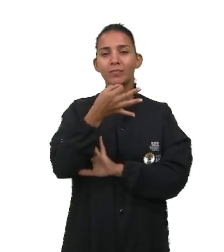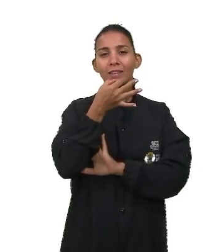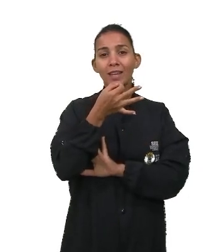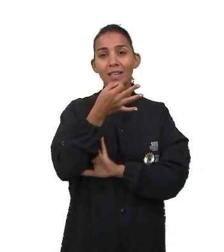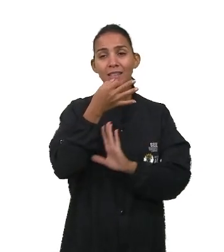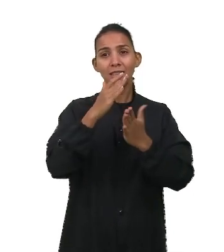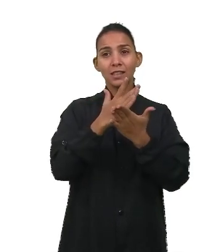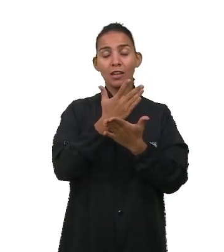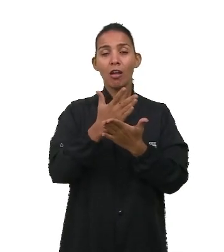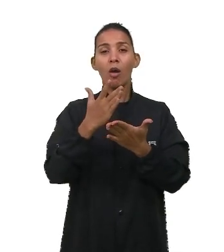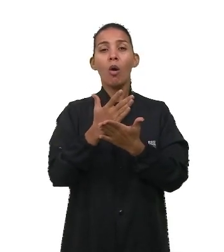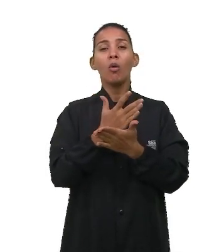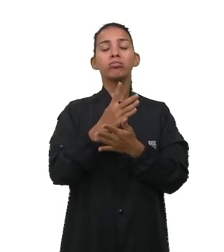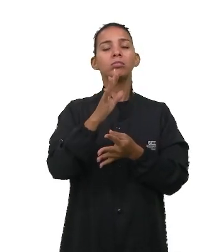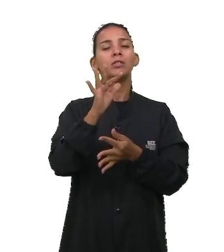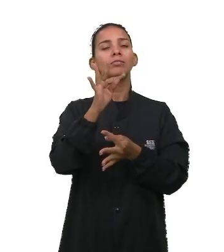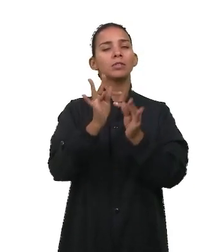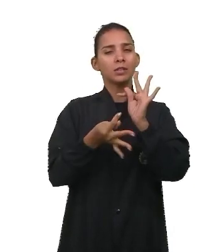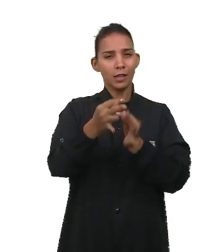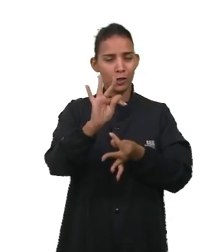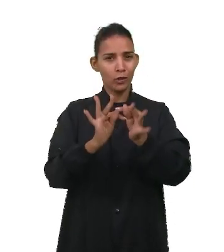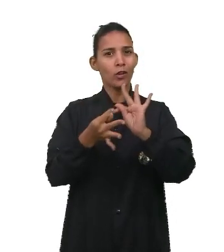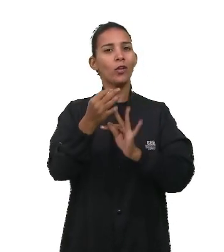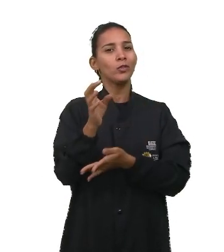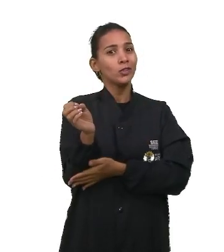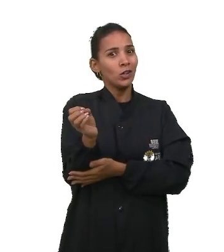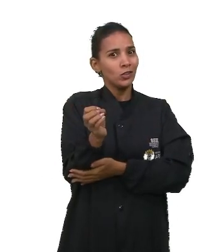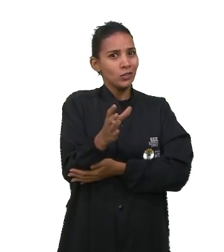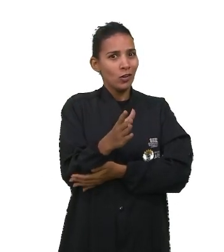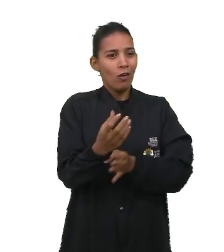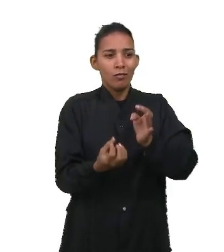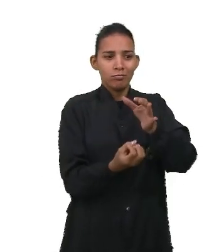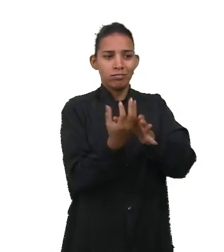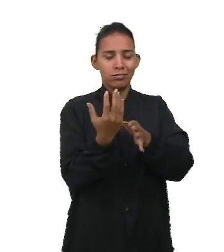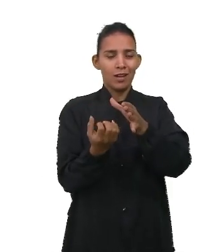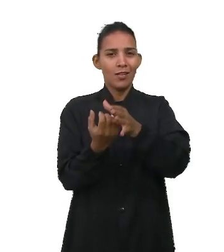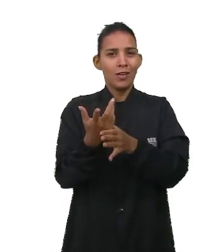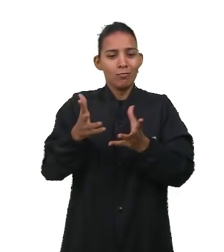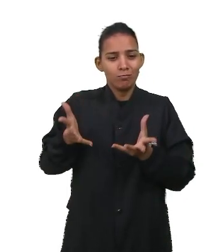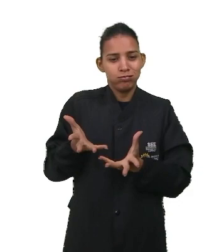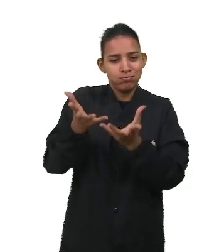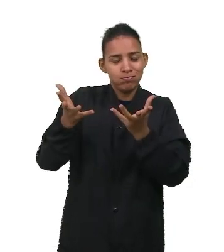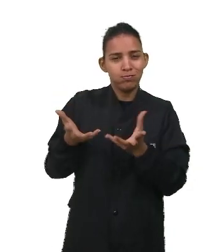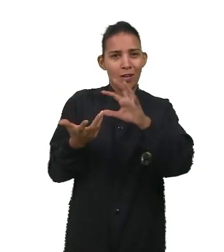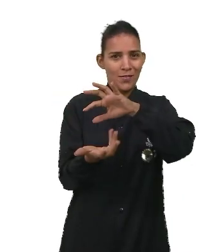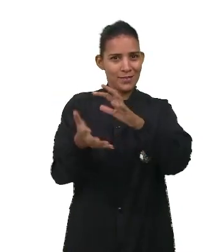algumas tecnologias emergentes que impulsionam essa transformação.